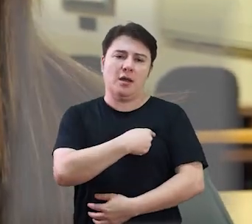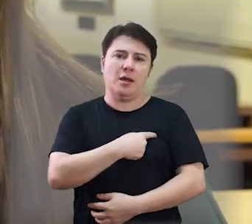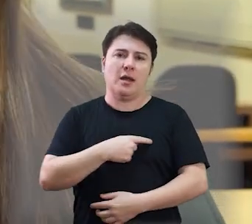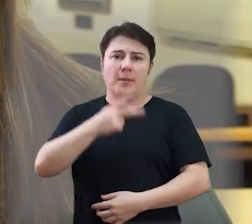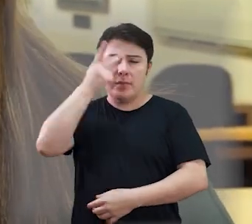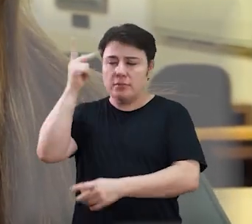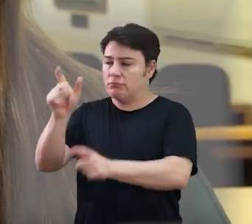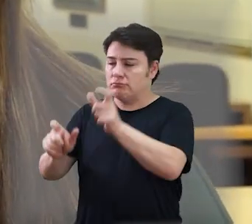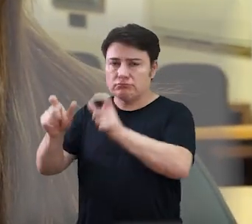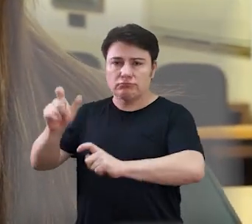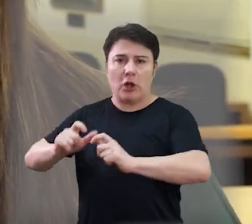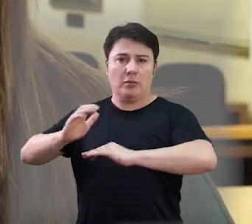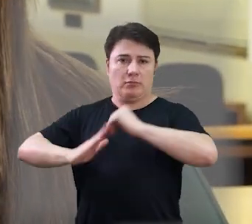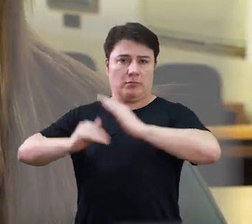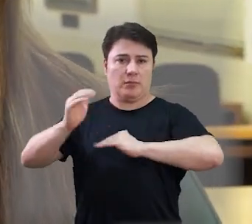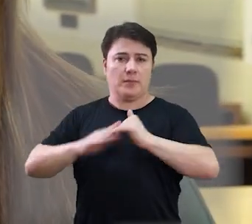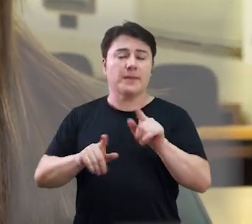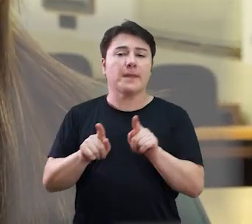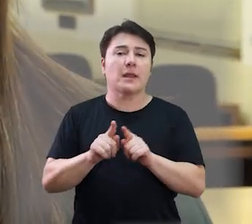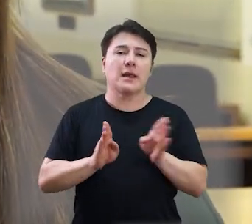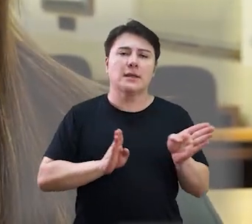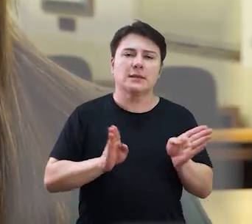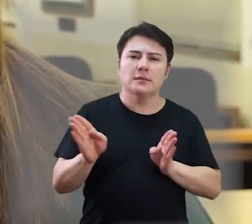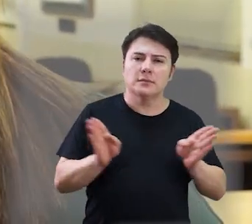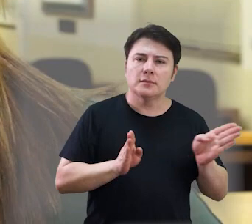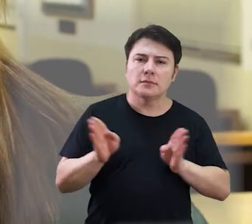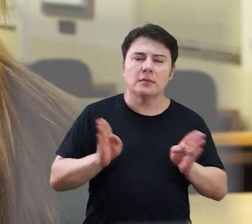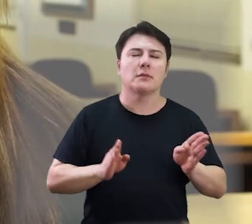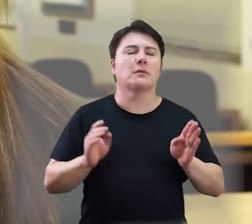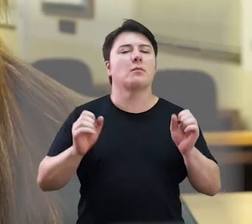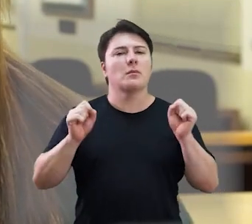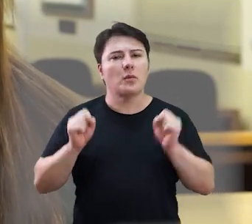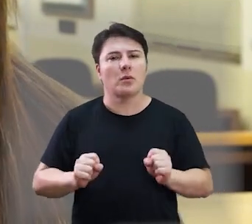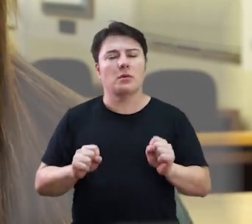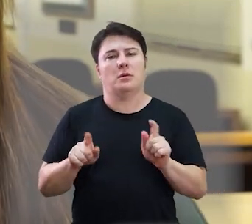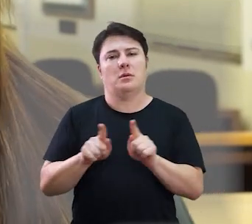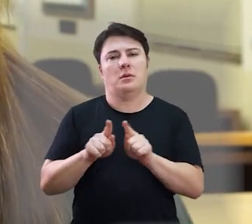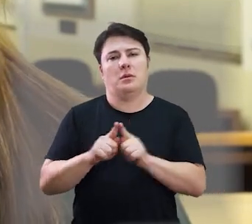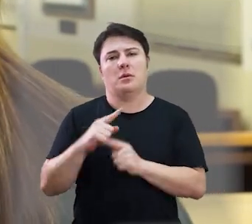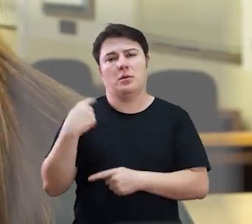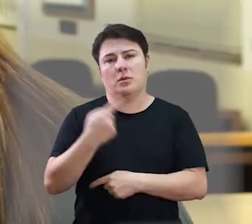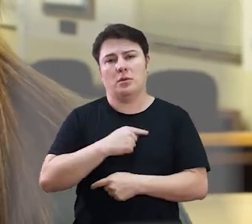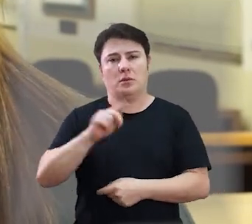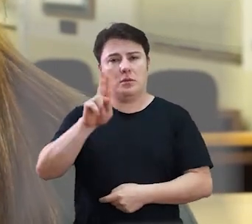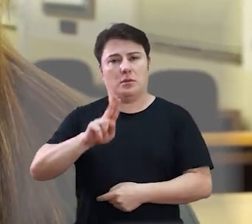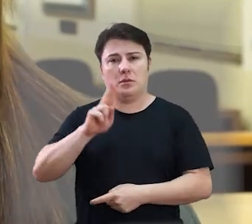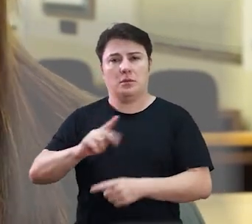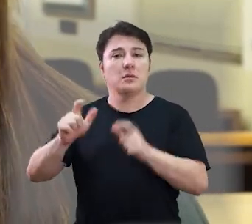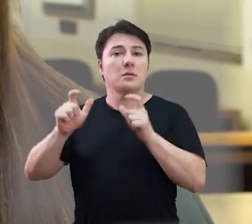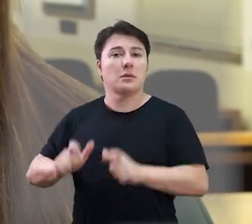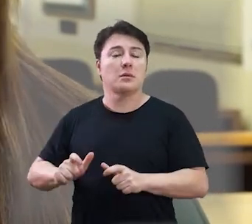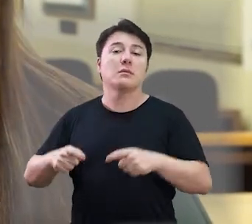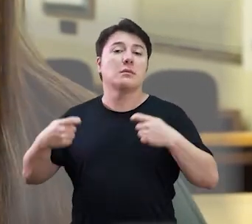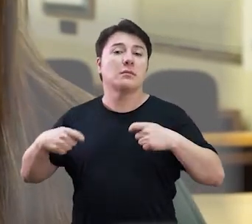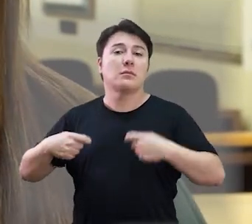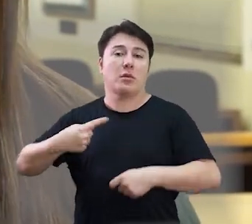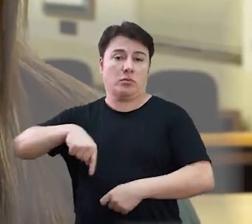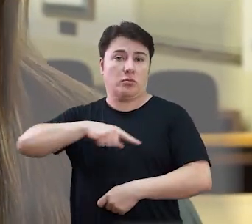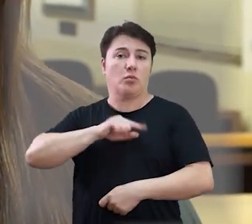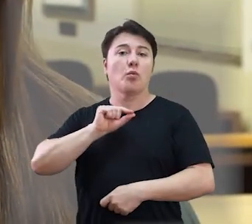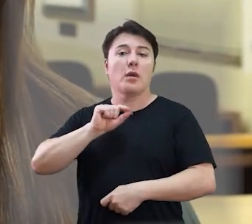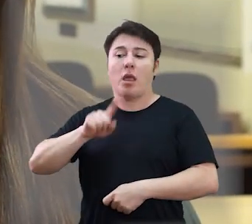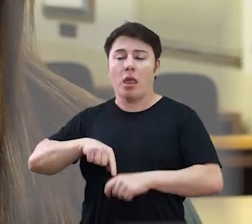que a cidade é feita para as pessoas, que a acessibilidade, a possibilidade da gente usar esses espaços depende muito